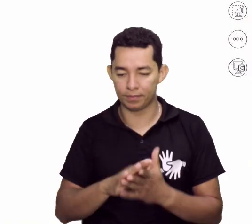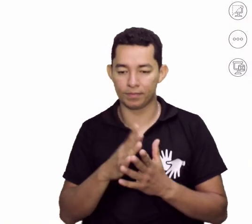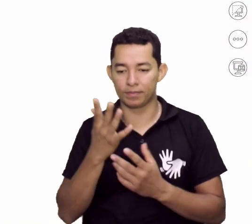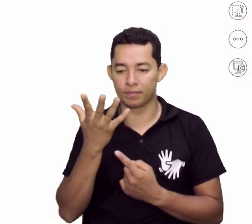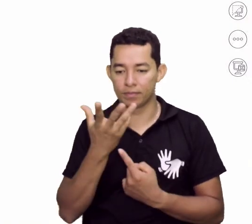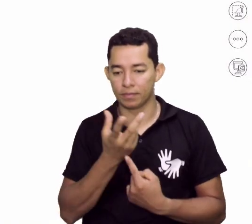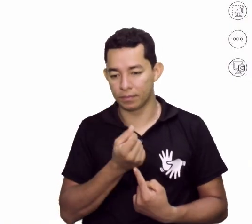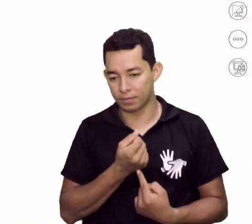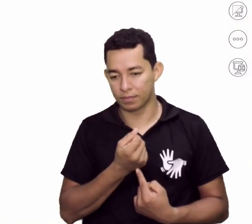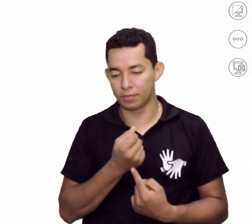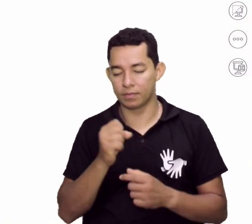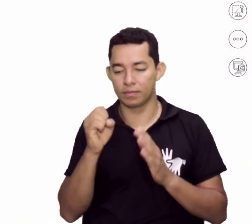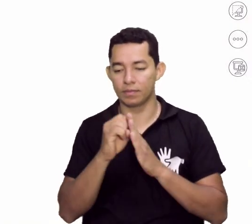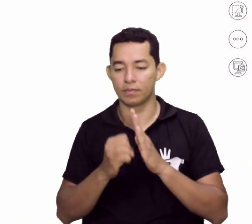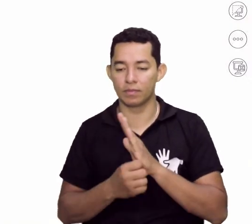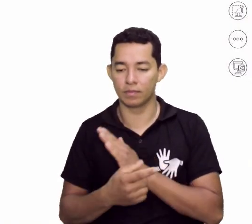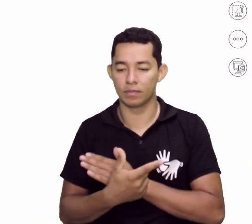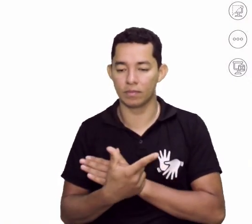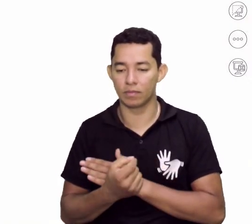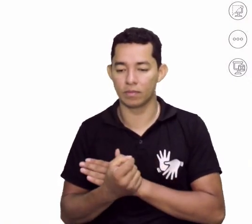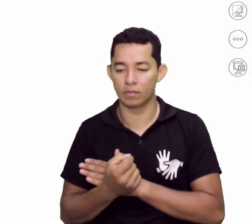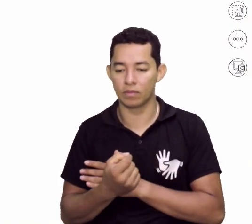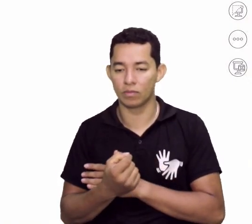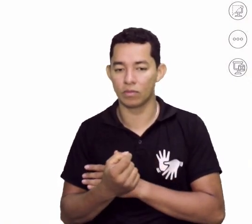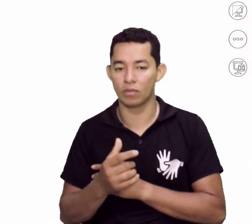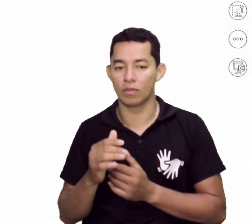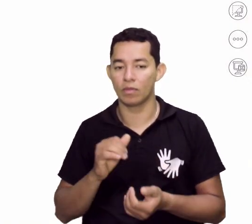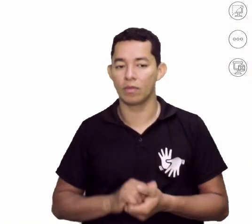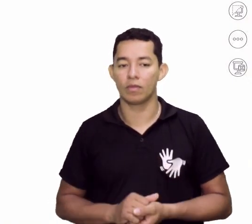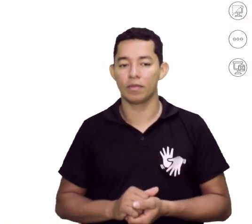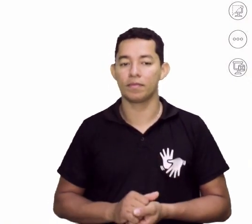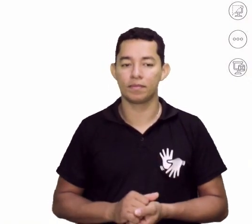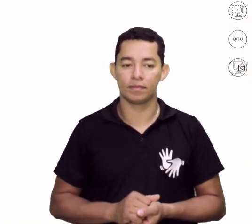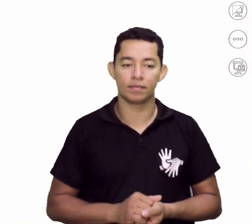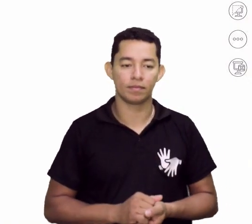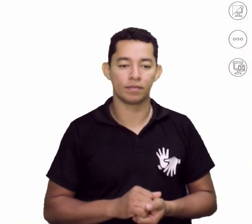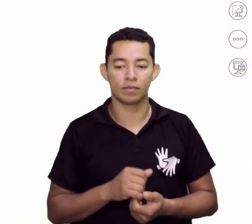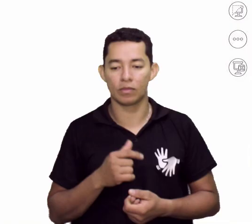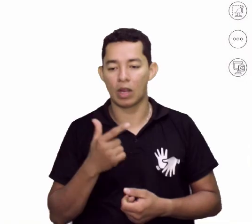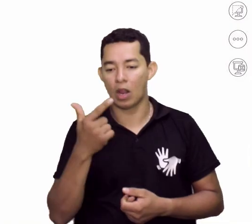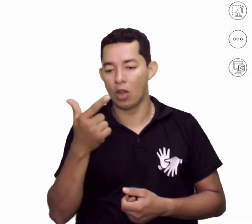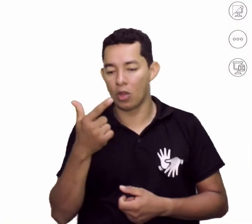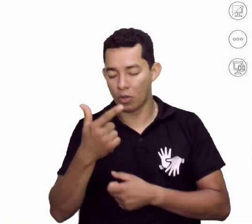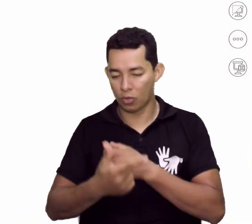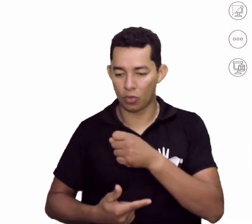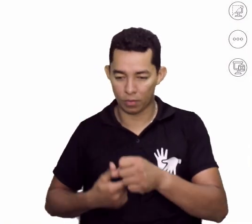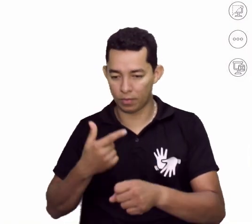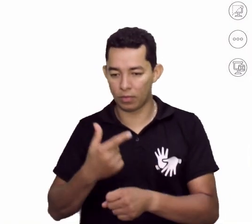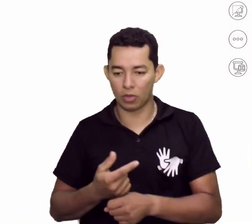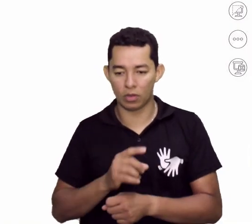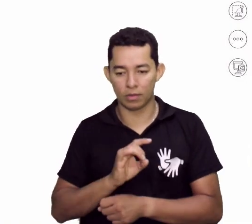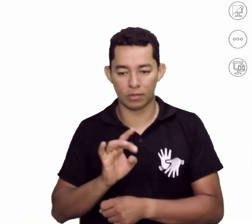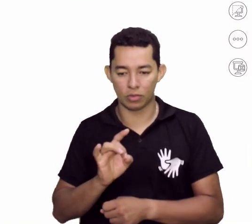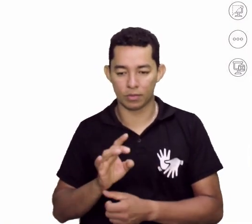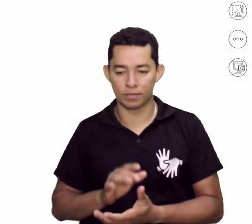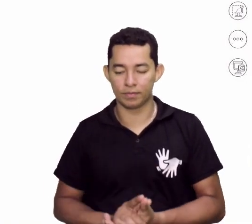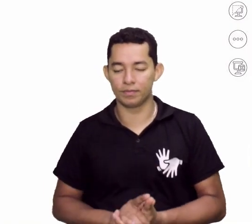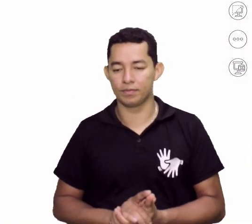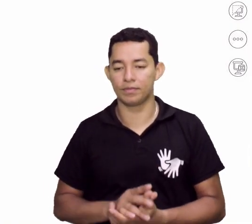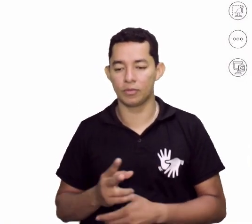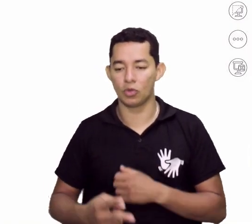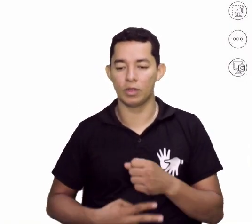século XX. E o foco demorou pouco, né? 2 anos, né? Chegou